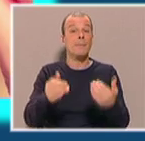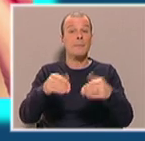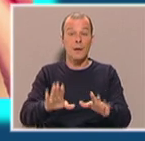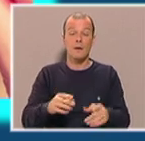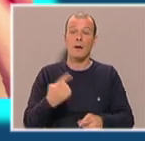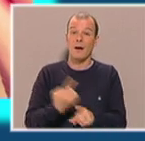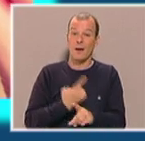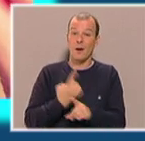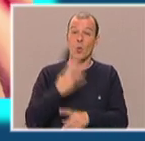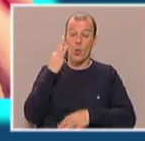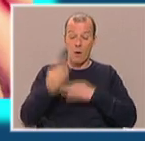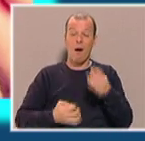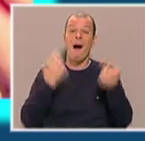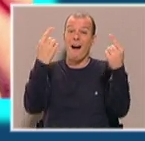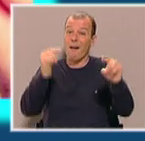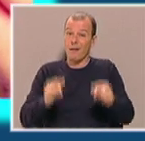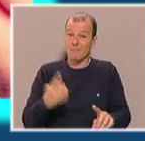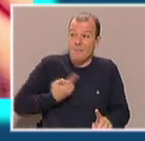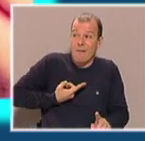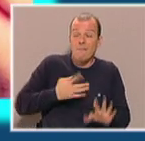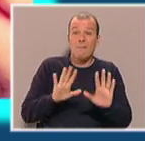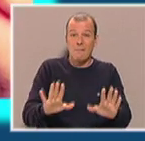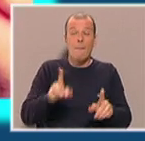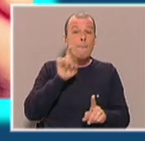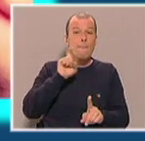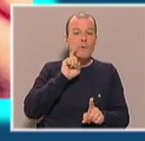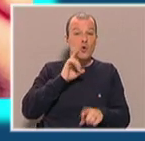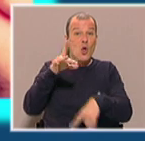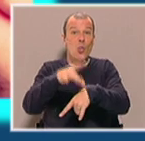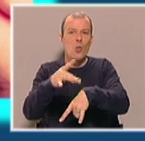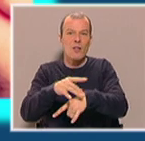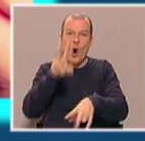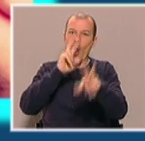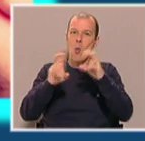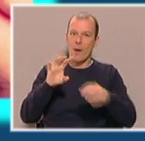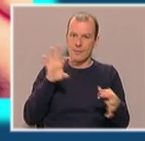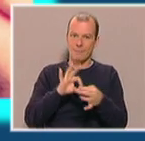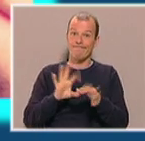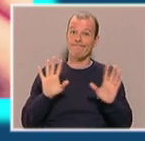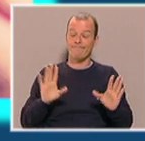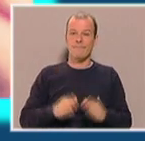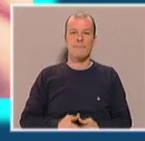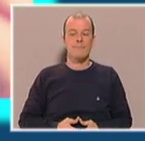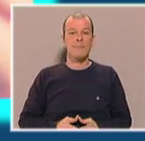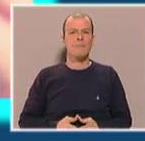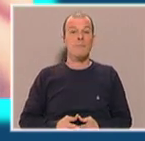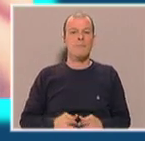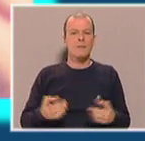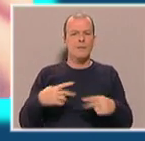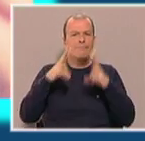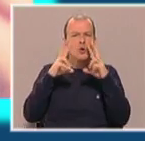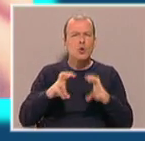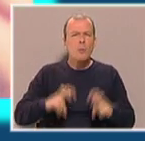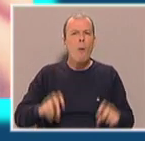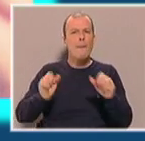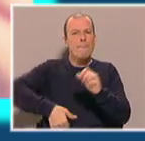há alguns cuidados que podes ter para te protegeres das doenças respiratórias. Explora